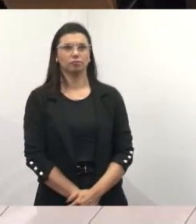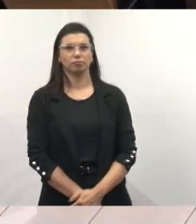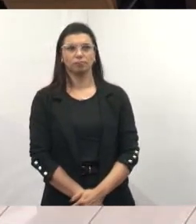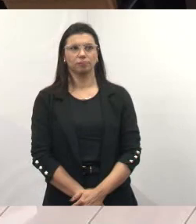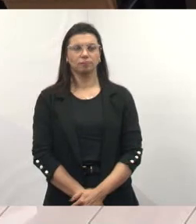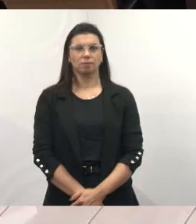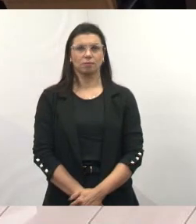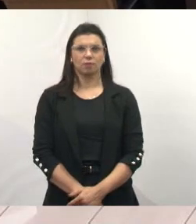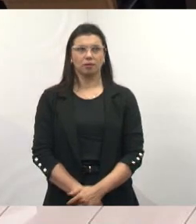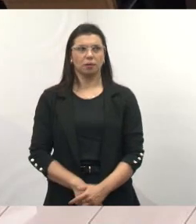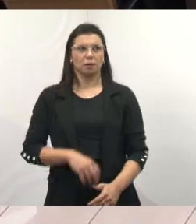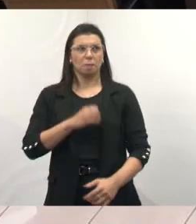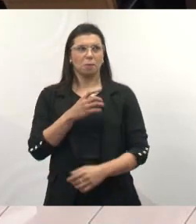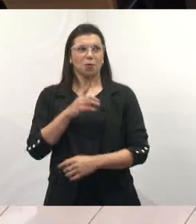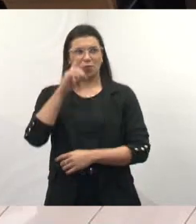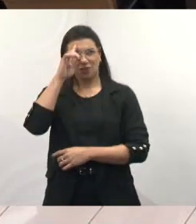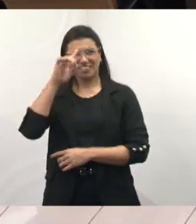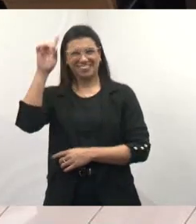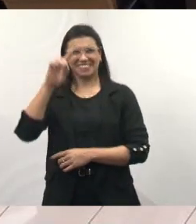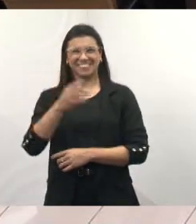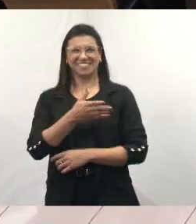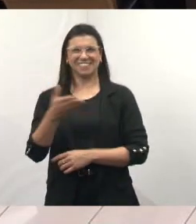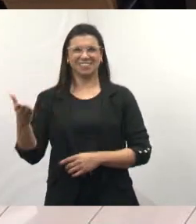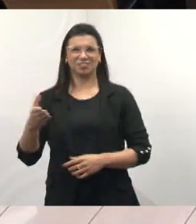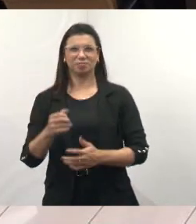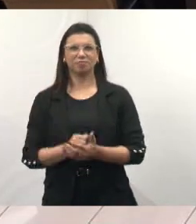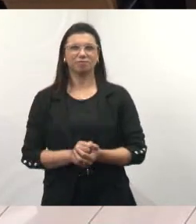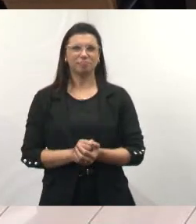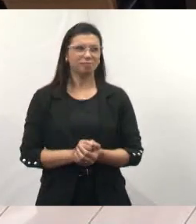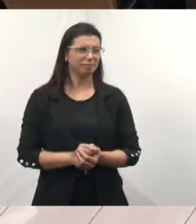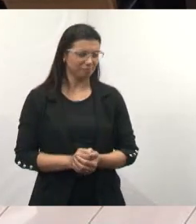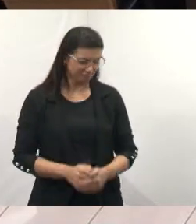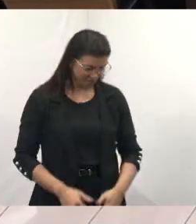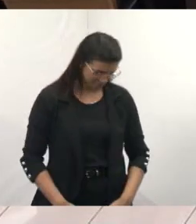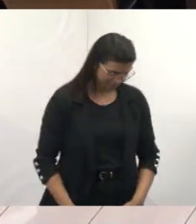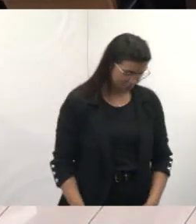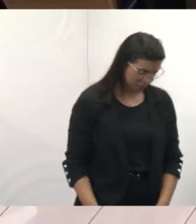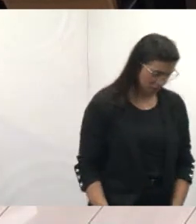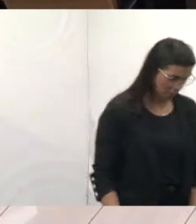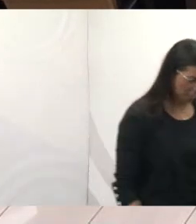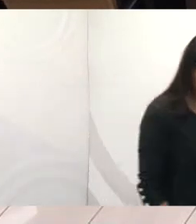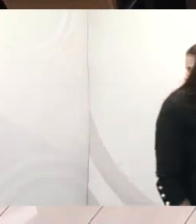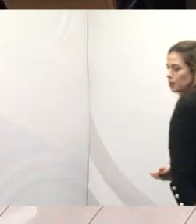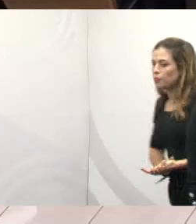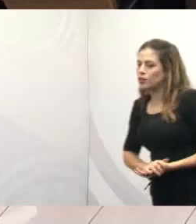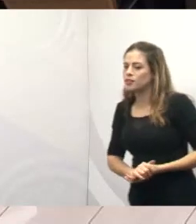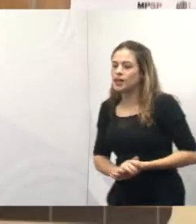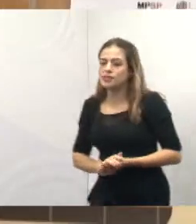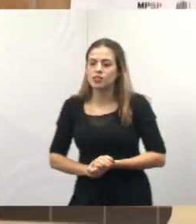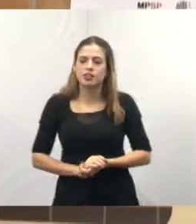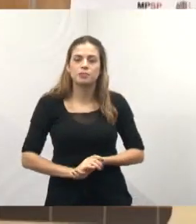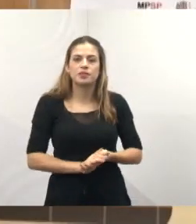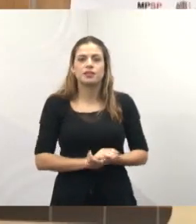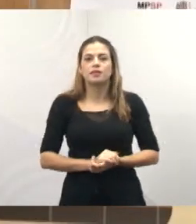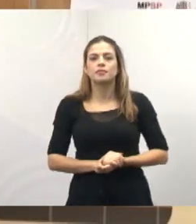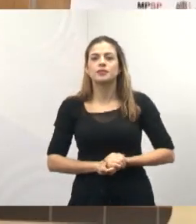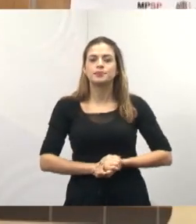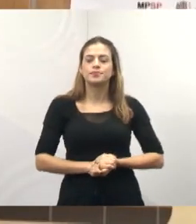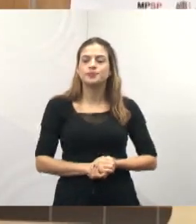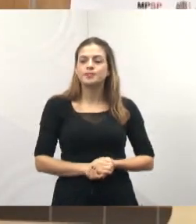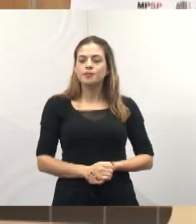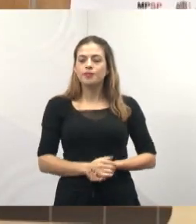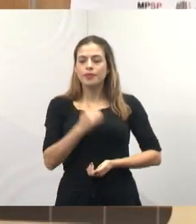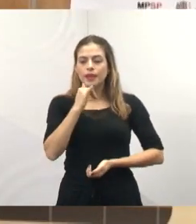Bom dia a todos, quem está assistindo a TV Câmara, quem vai assistir depois também. Eu quero dizer aqui que hoje a gente